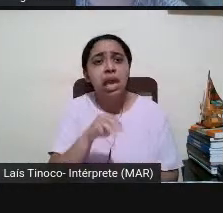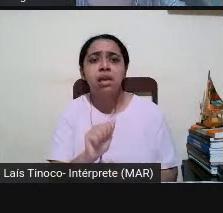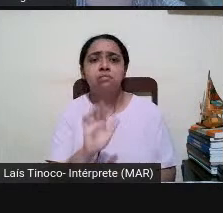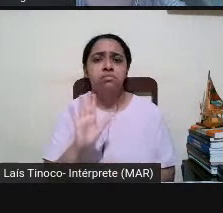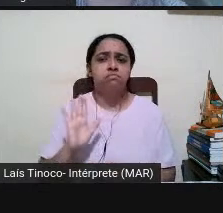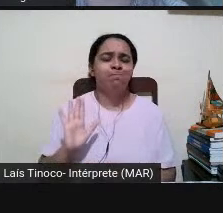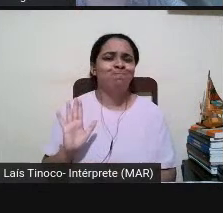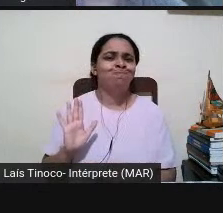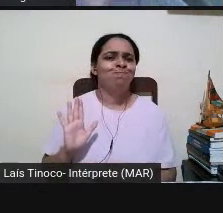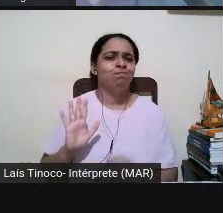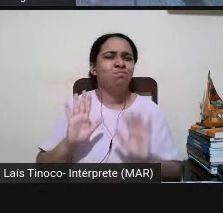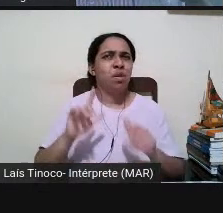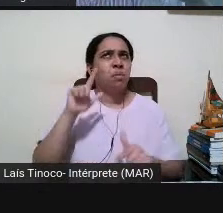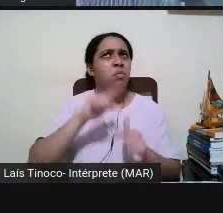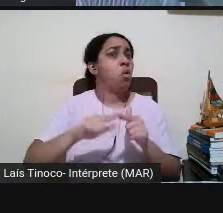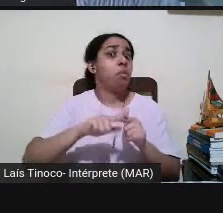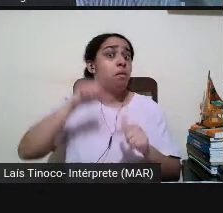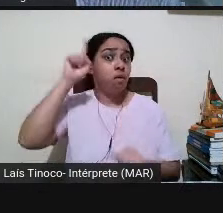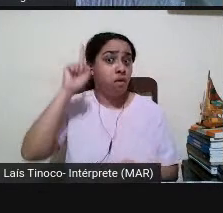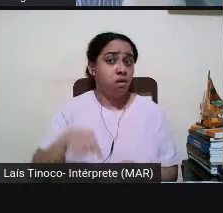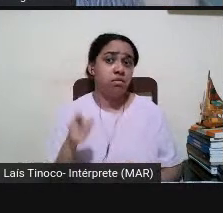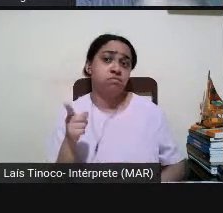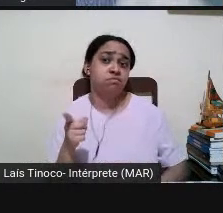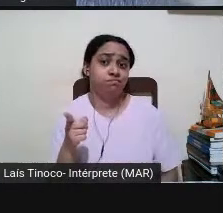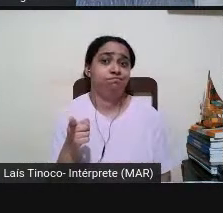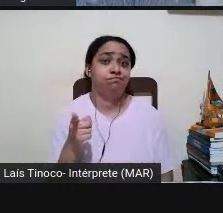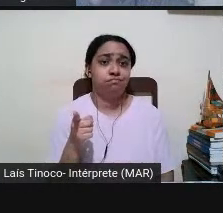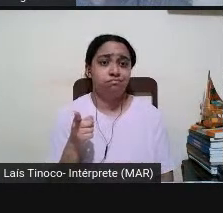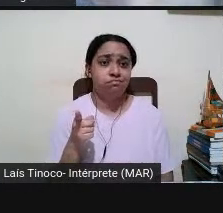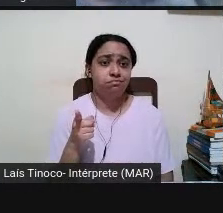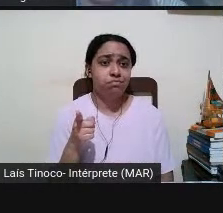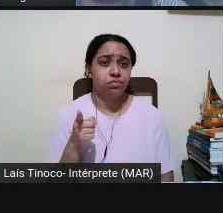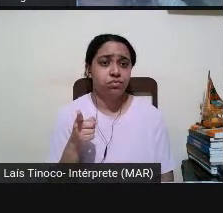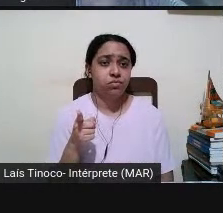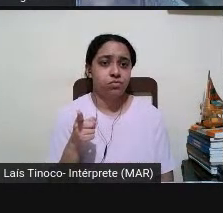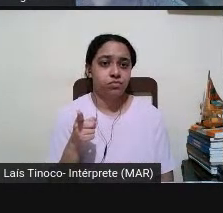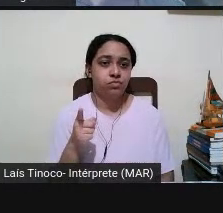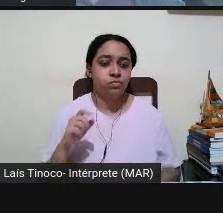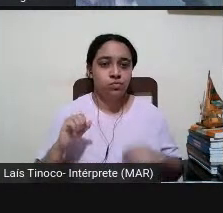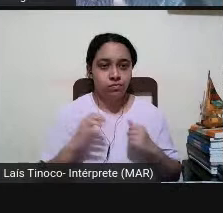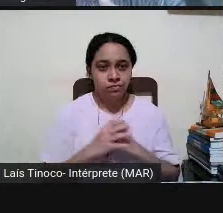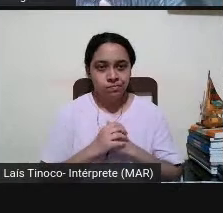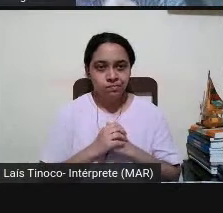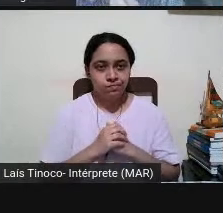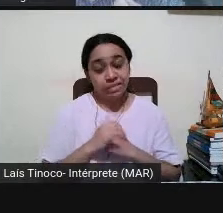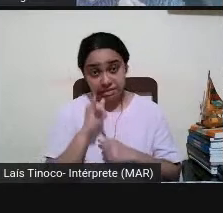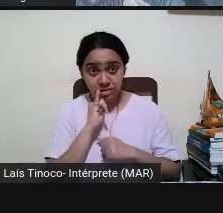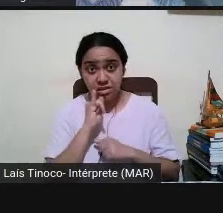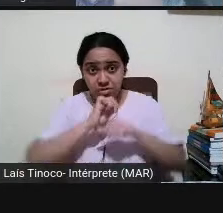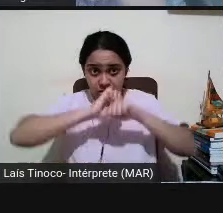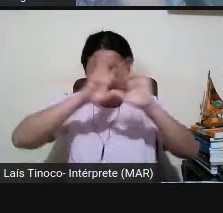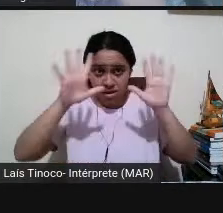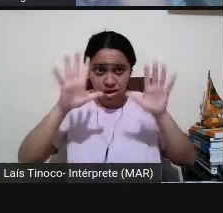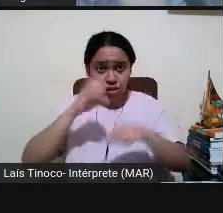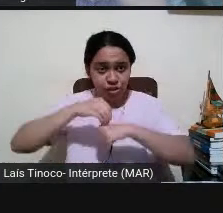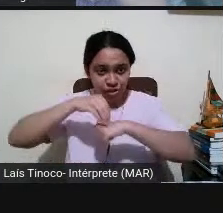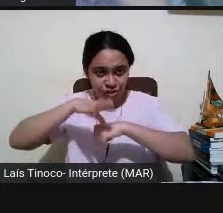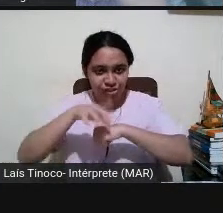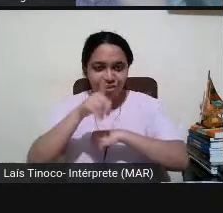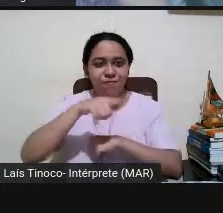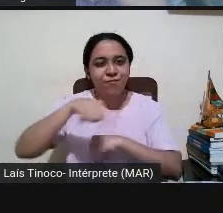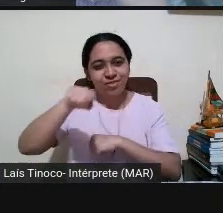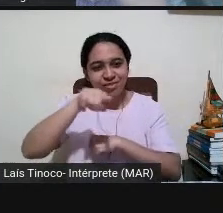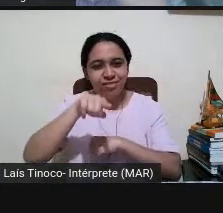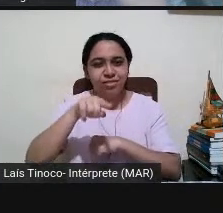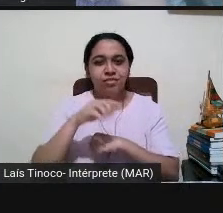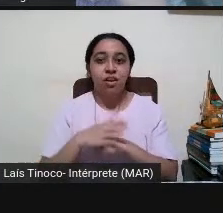problema tá e nesse caso que eu posso também verificar através dessa dica aqui para vocês que